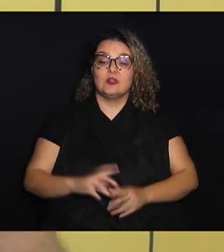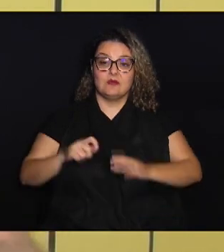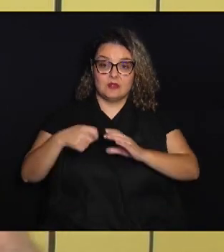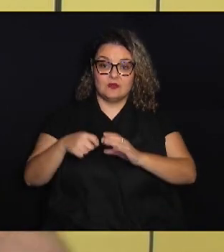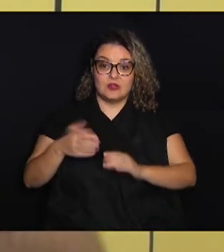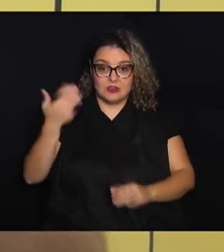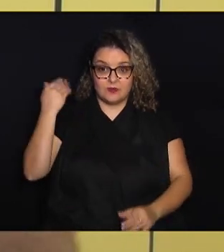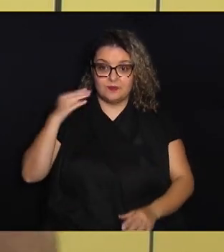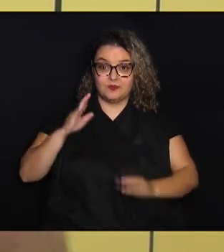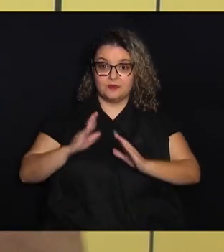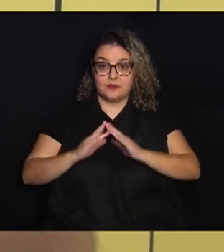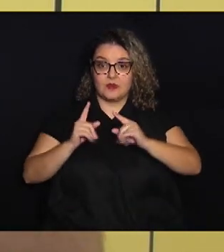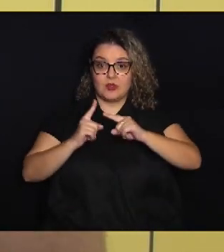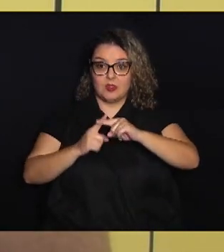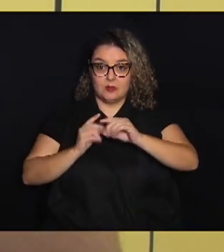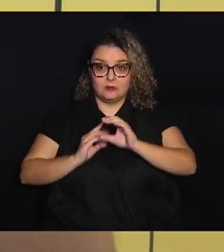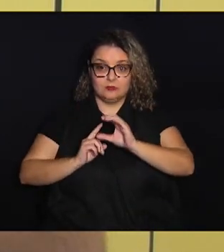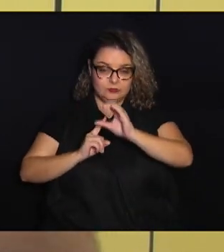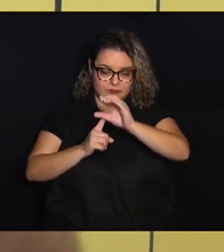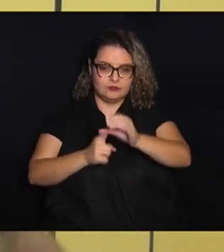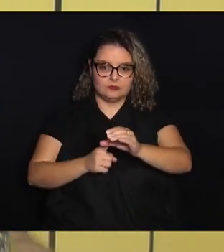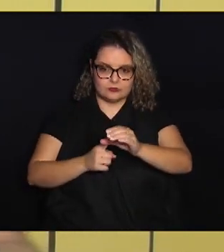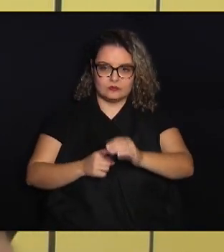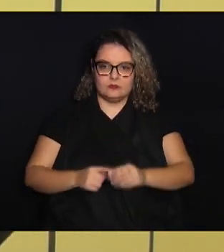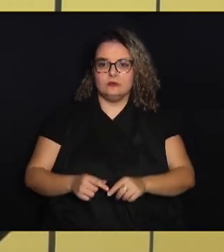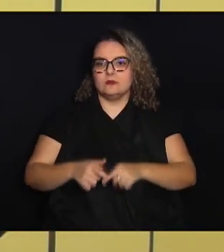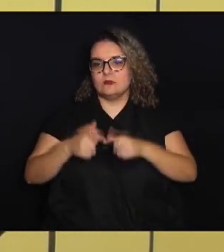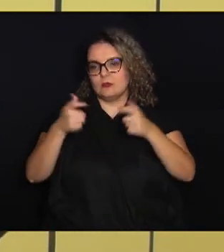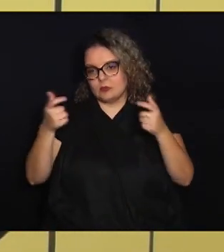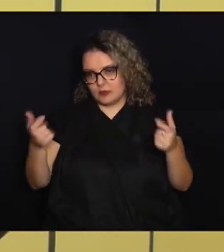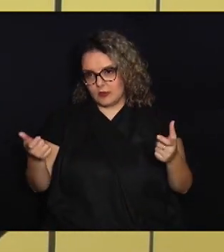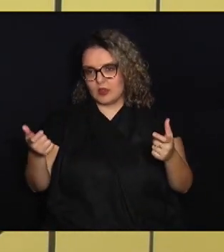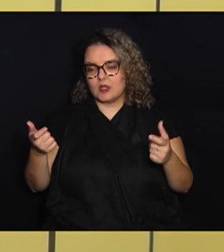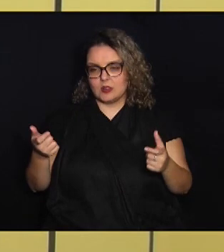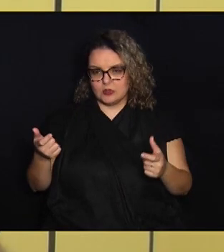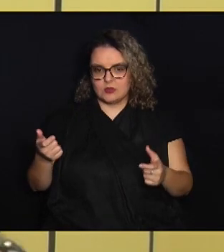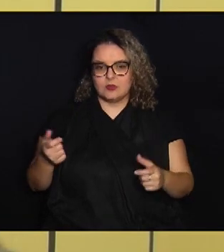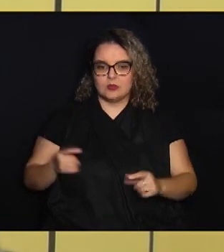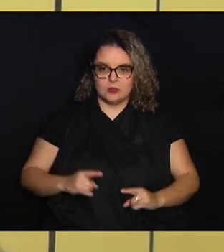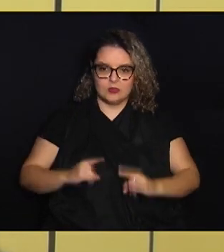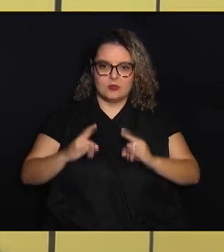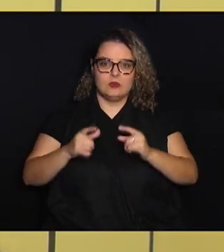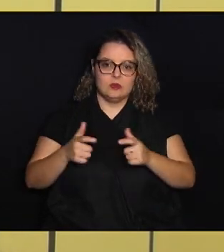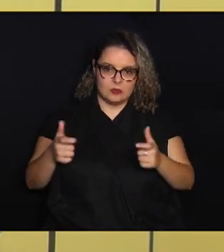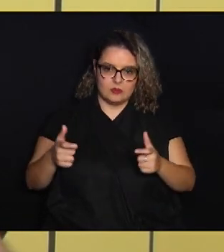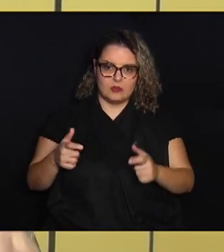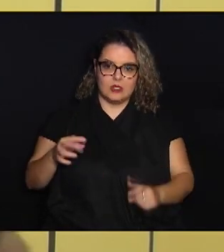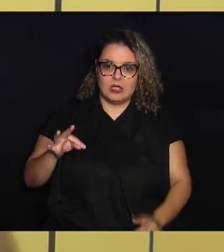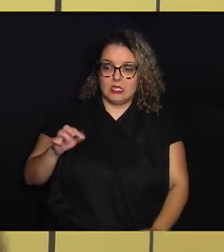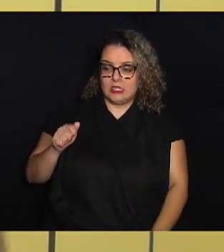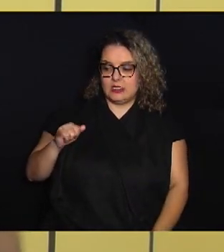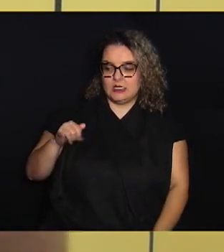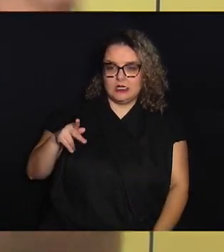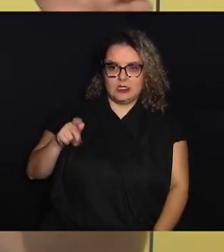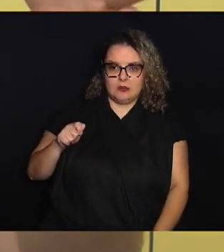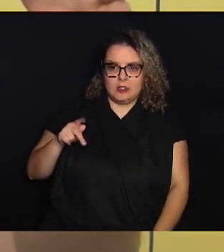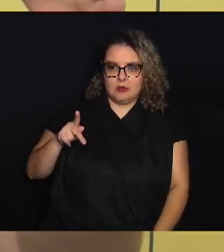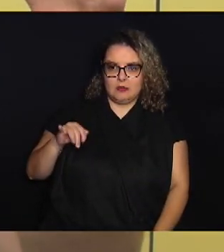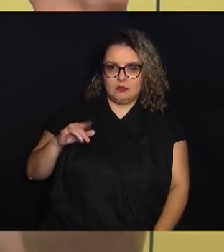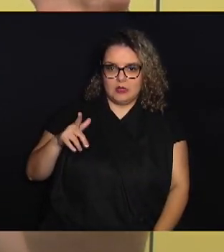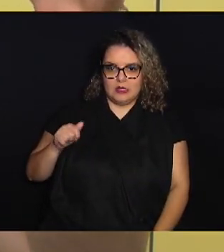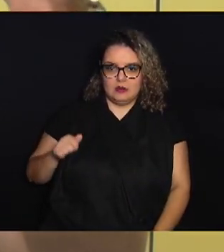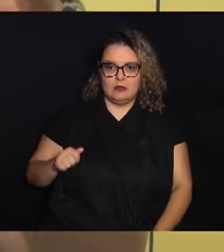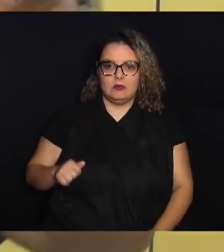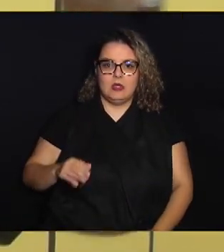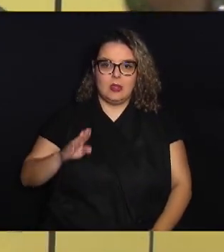sobre a catedral. A catedral é um dos maiores edifícios do mundo, feito em taipa de pilão. Taipa de pilão é barro prensado entre